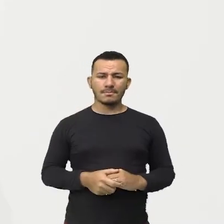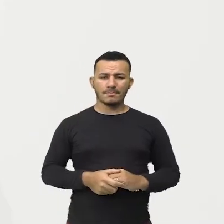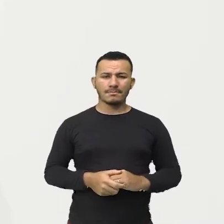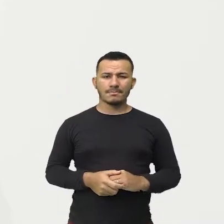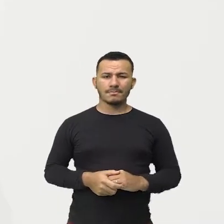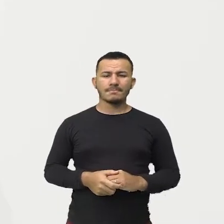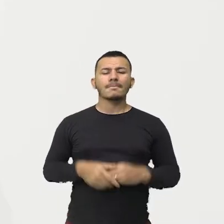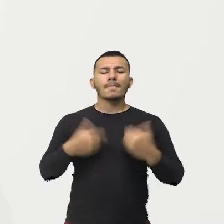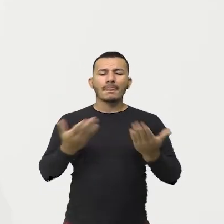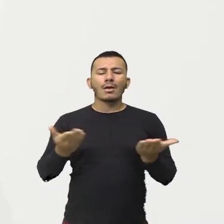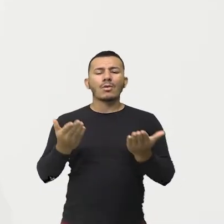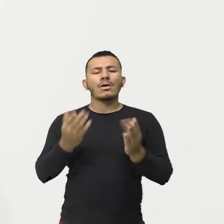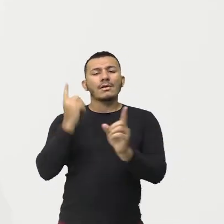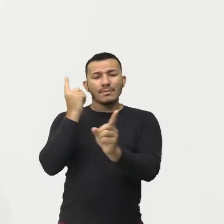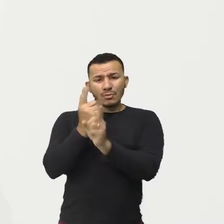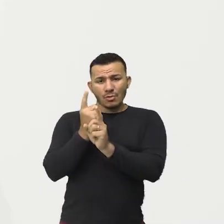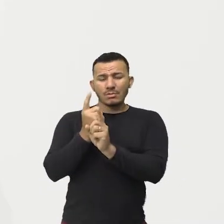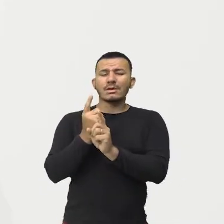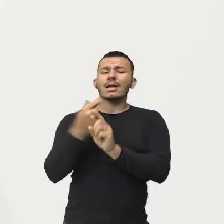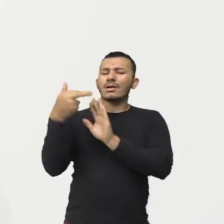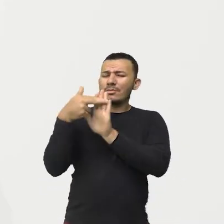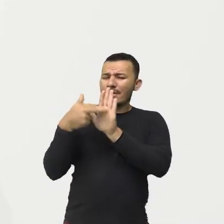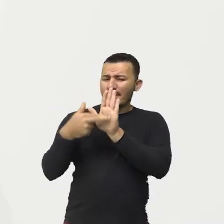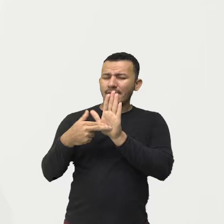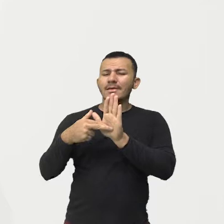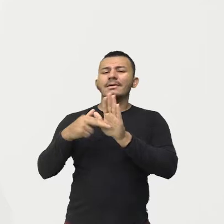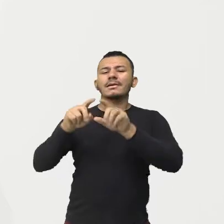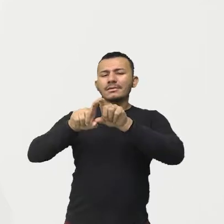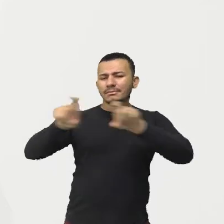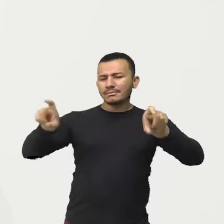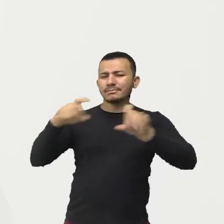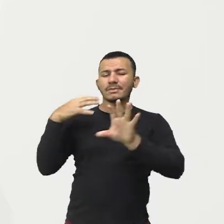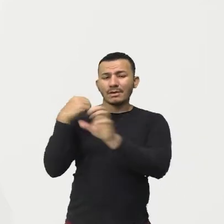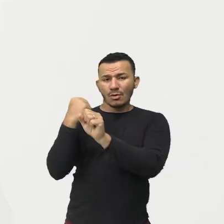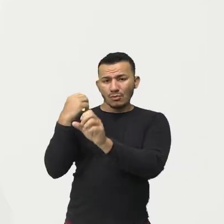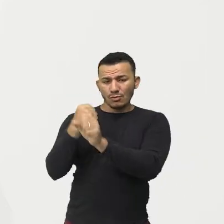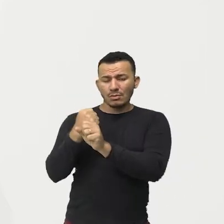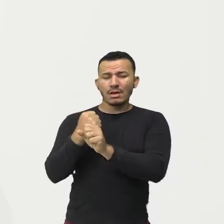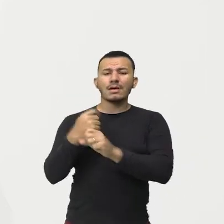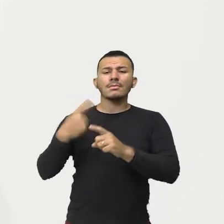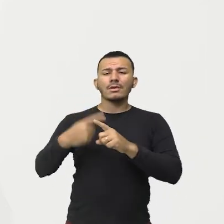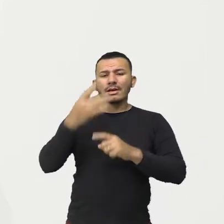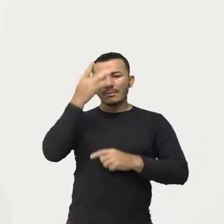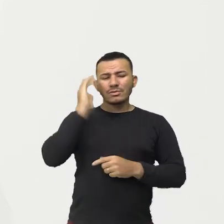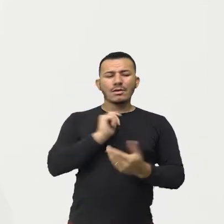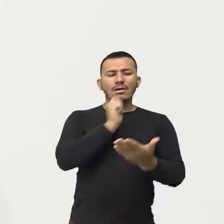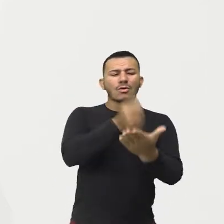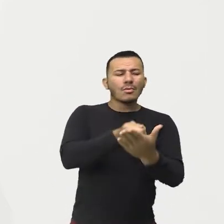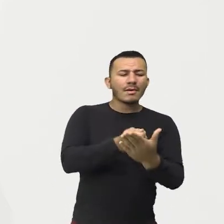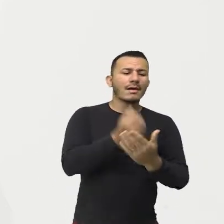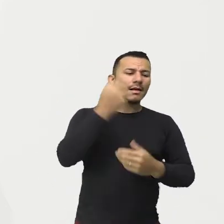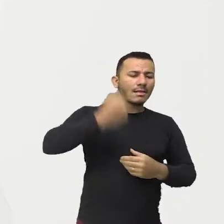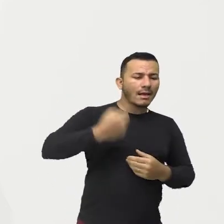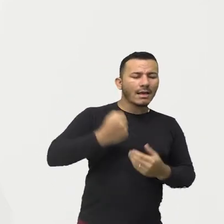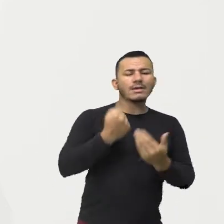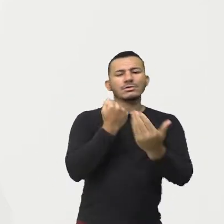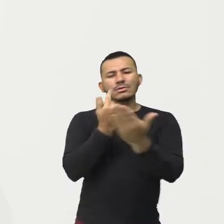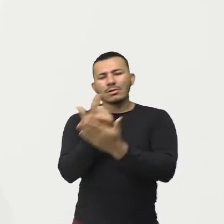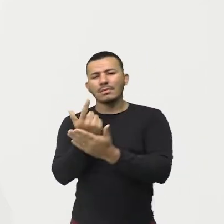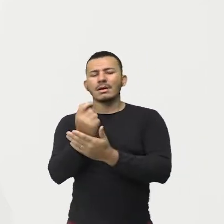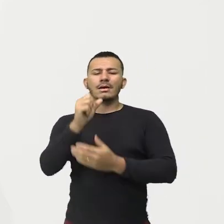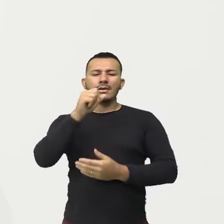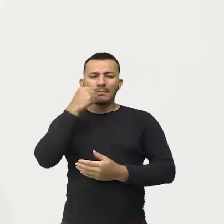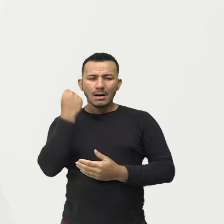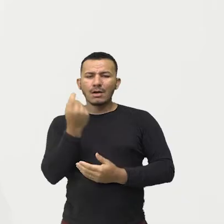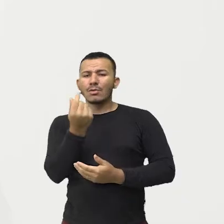vamos buscar uma fórmula para determinar, então, o valor que o cliente vai pagar para alguns litros de leite, né, para